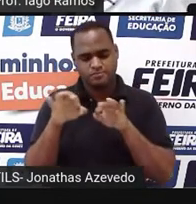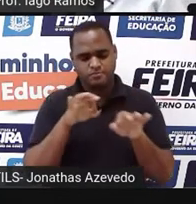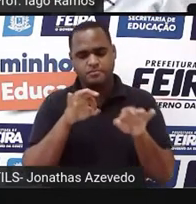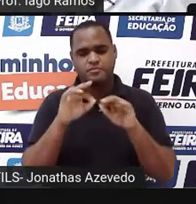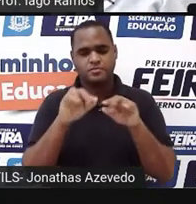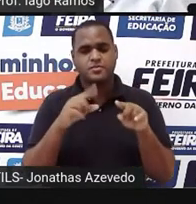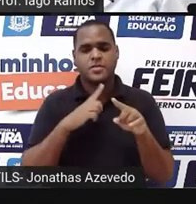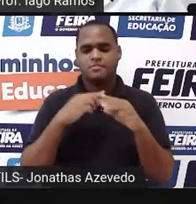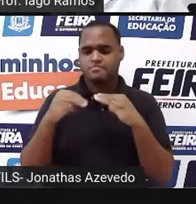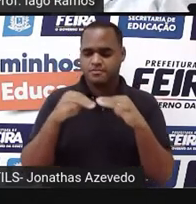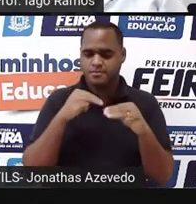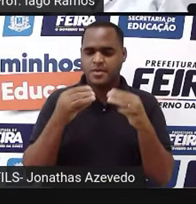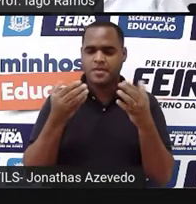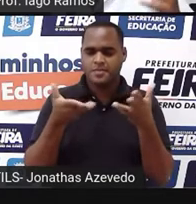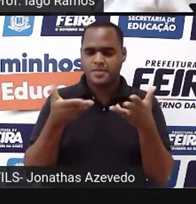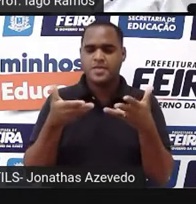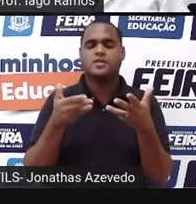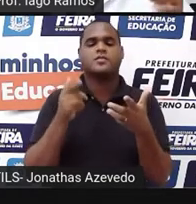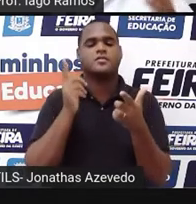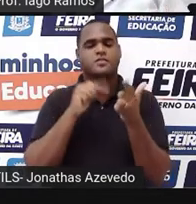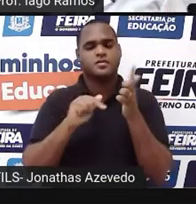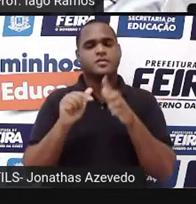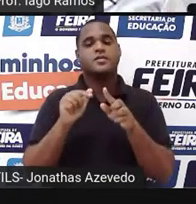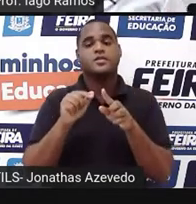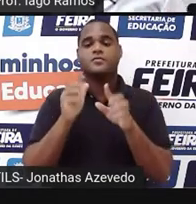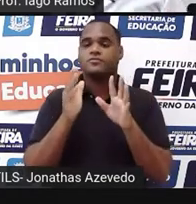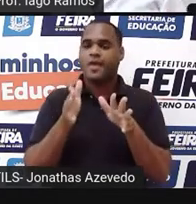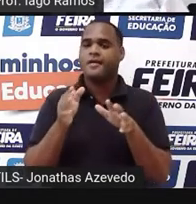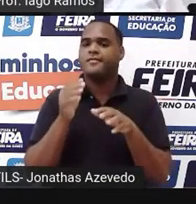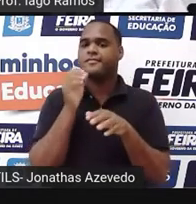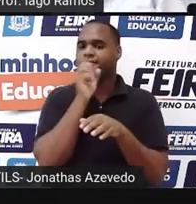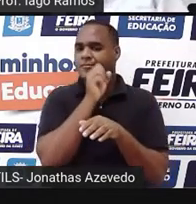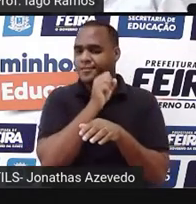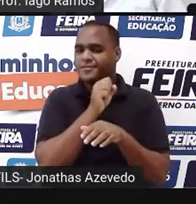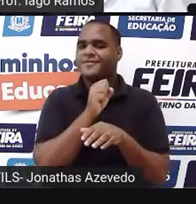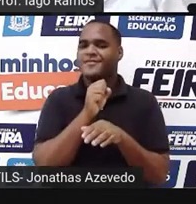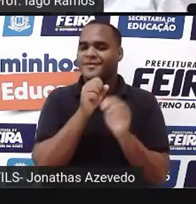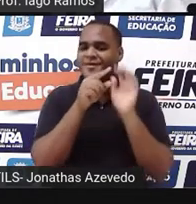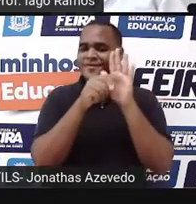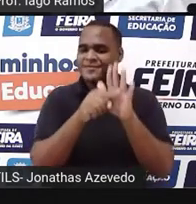esse método, tá? E eu já adianto, né,